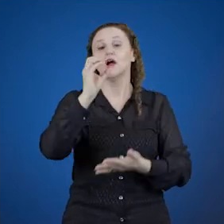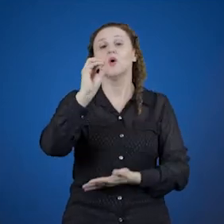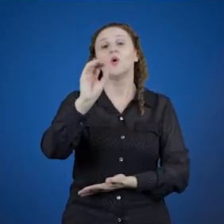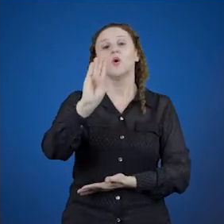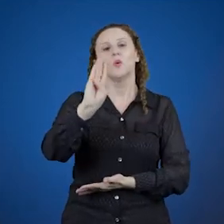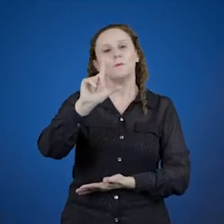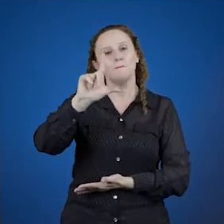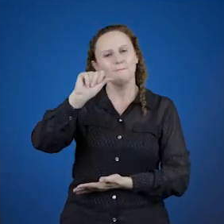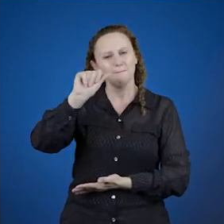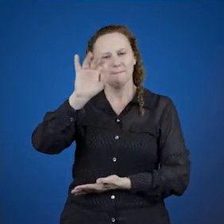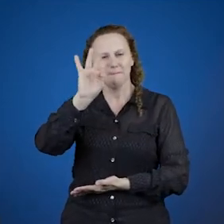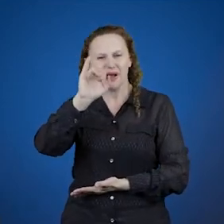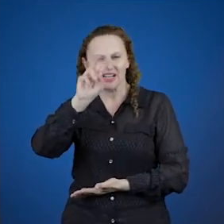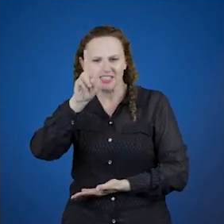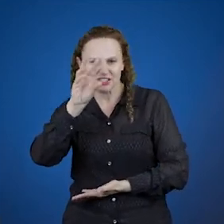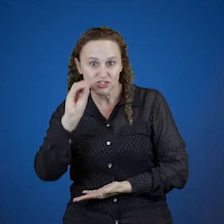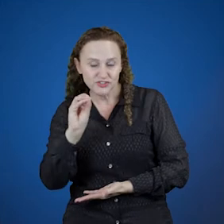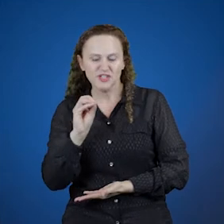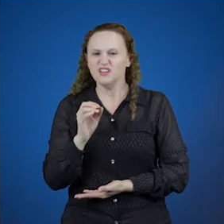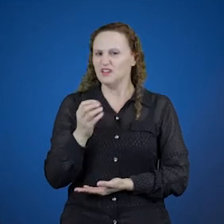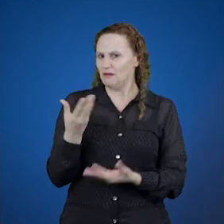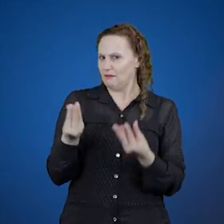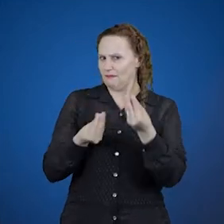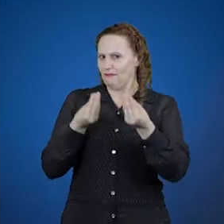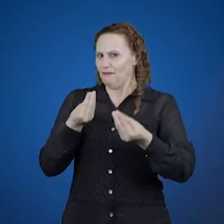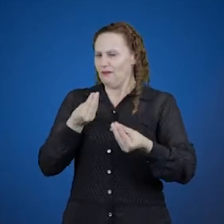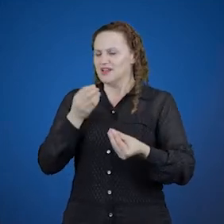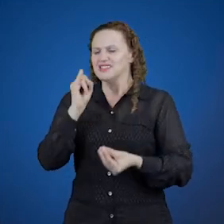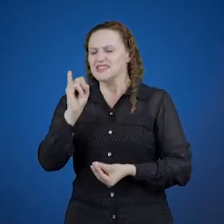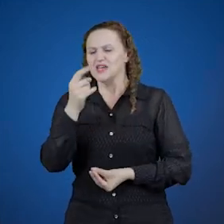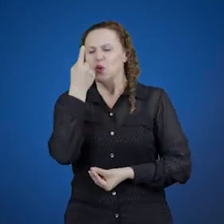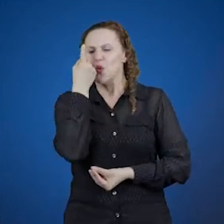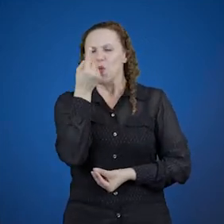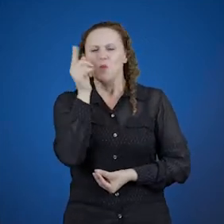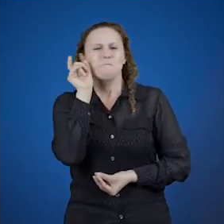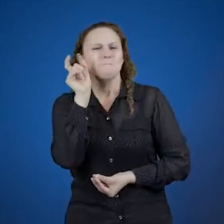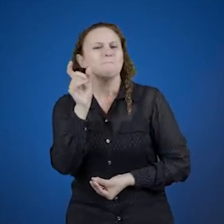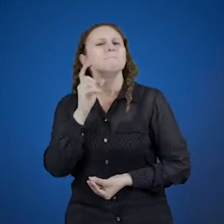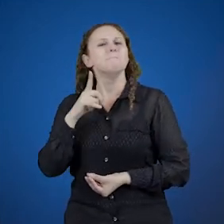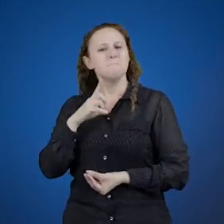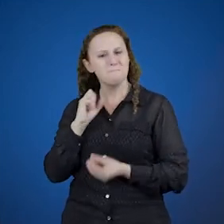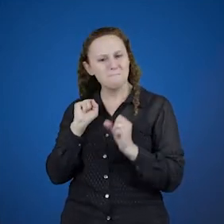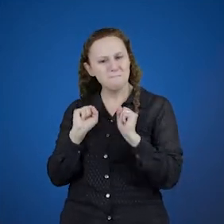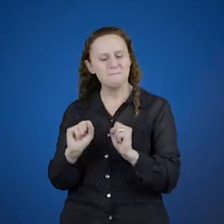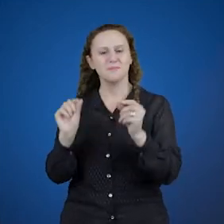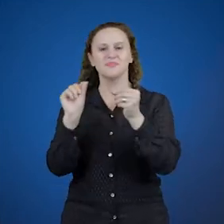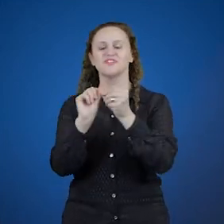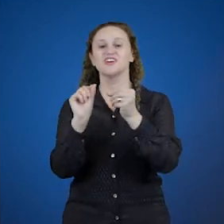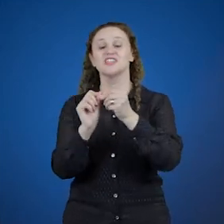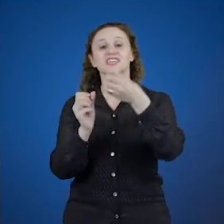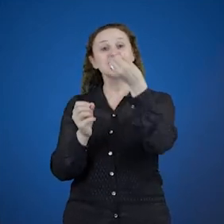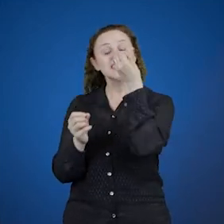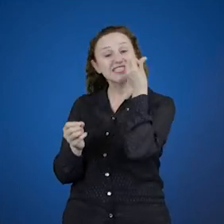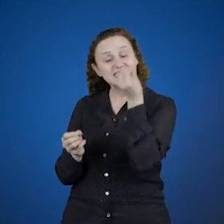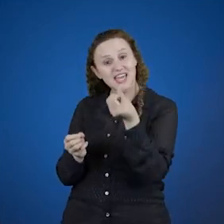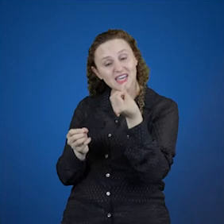hora se uma palavra pode exercer 6 funções diferentes de uma oração